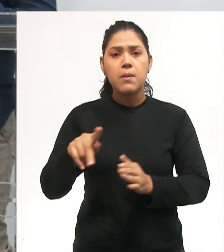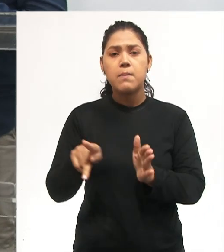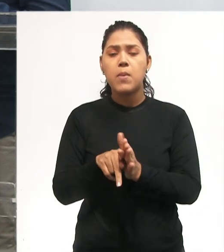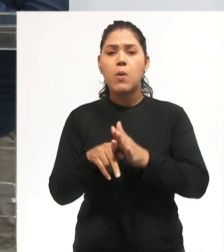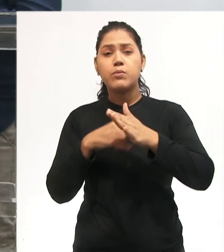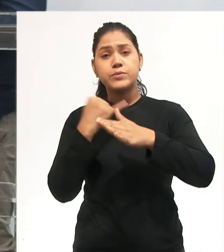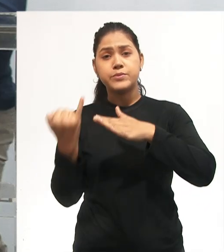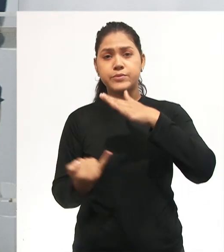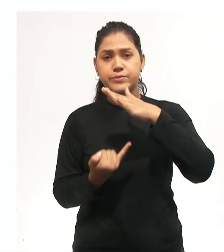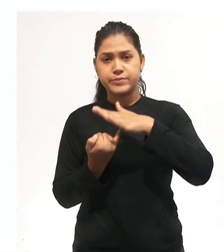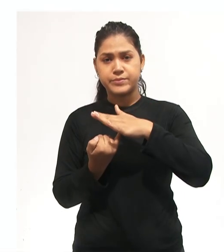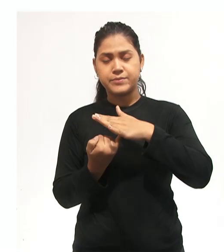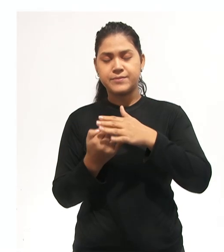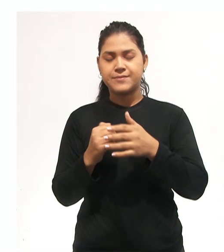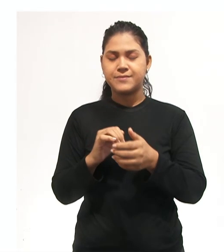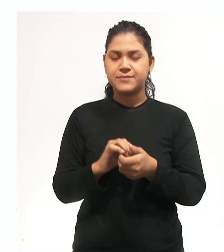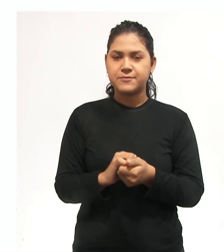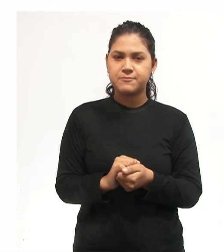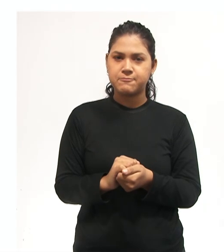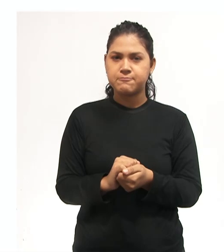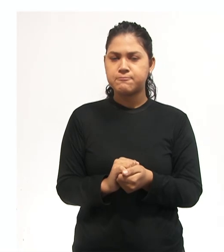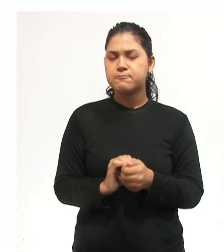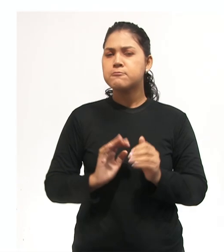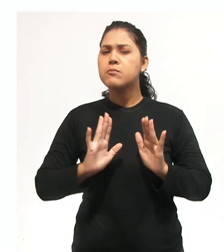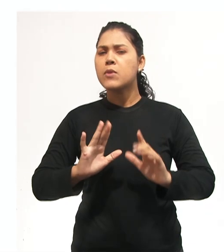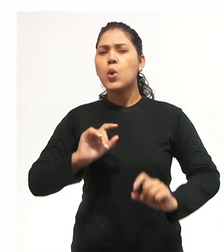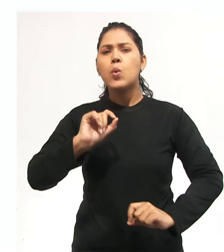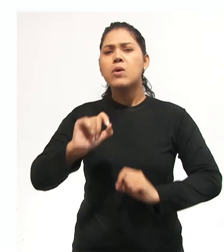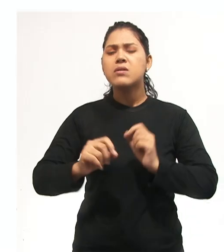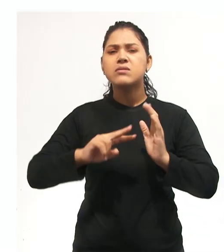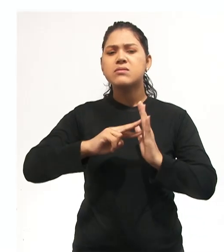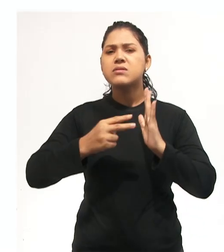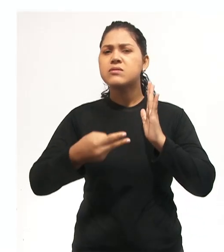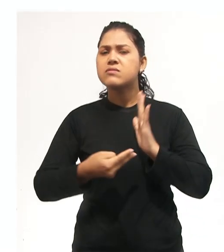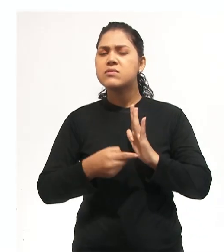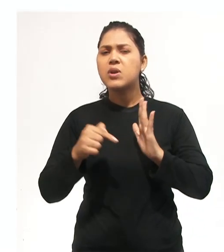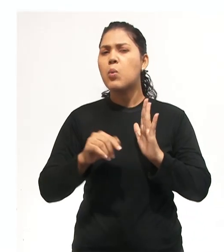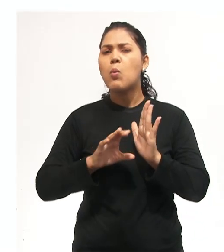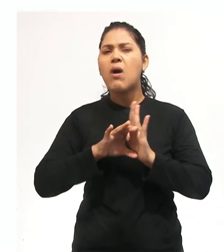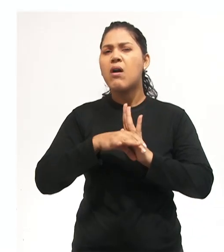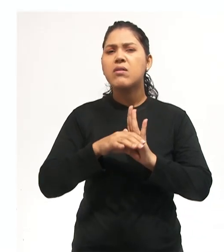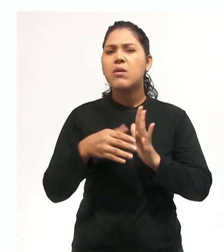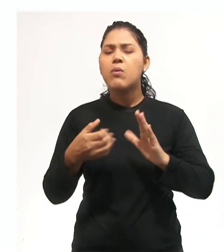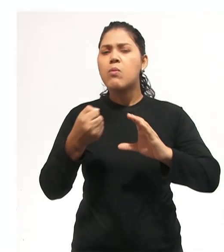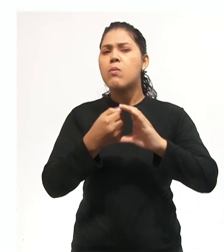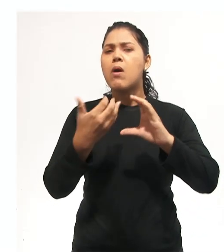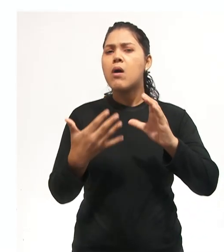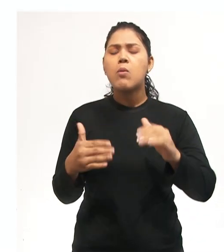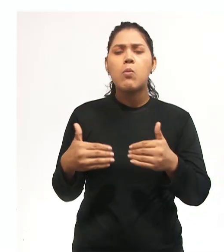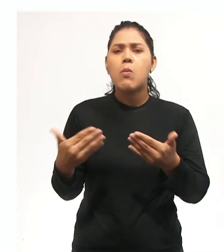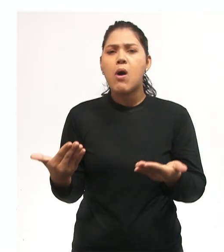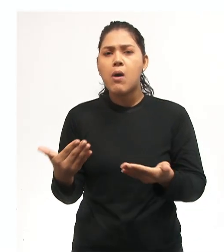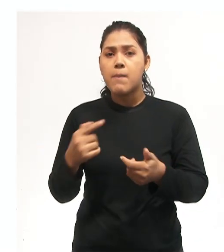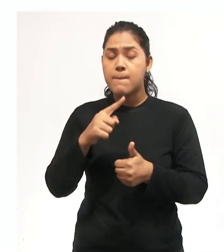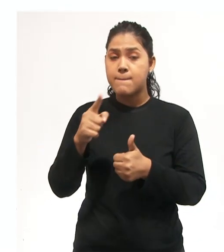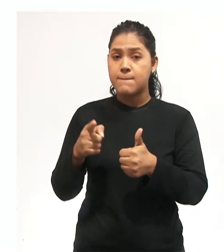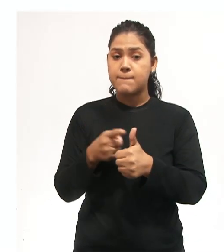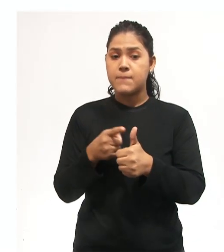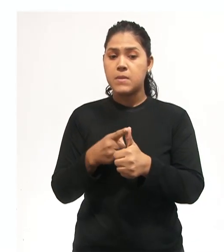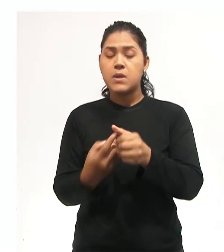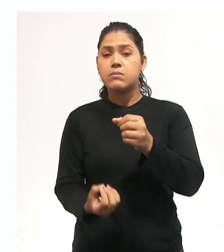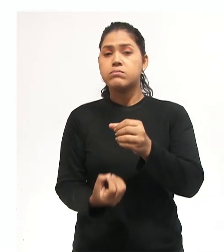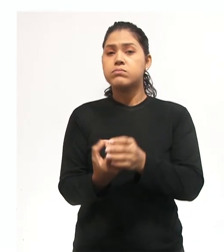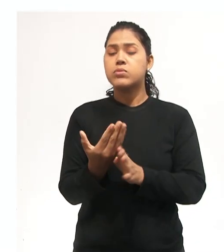institucional, ok? Então, o que caracteriza esse Estado, né? A gente destaca aqui 3 pontos. Primeiro, a criação